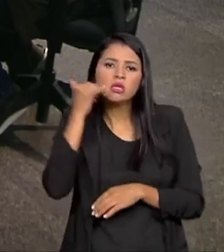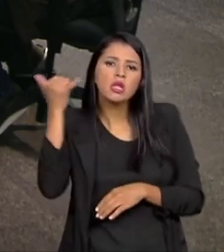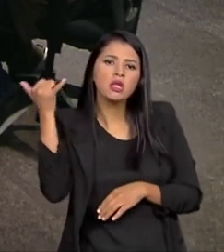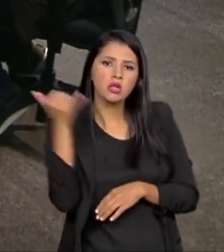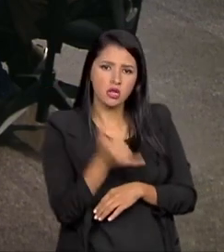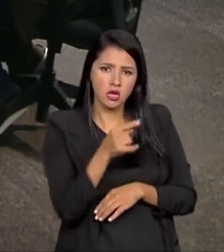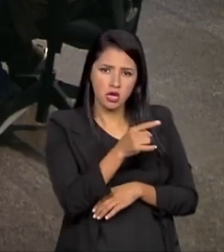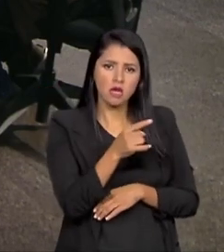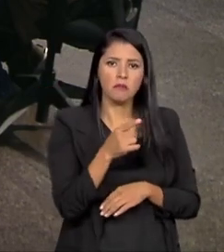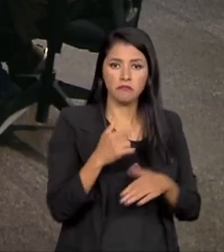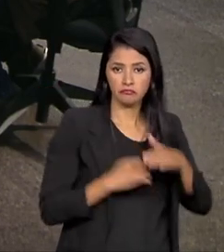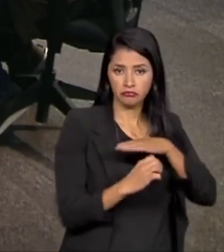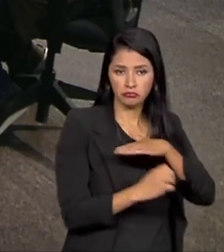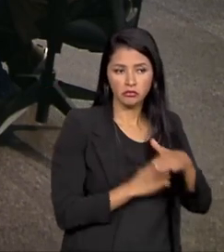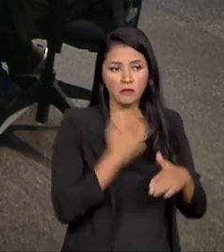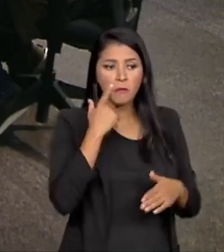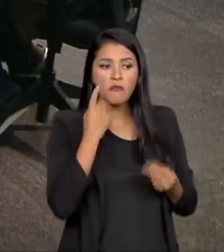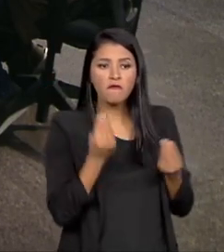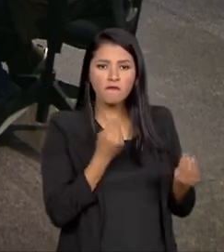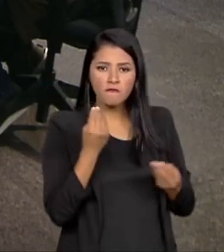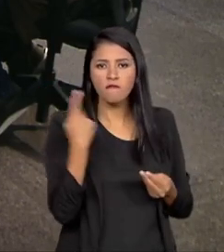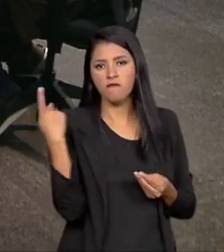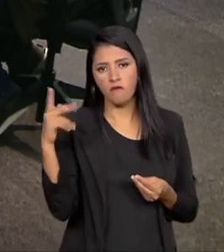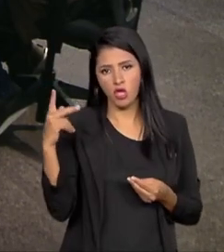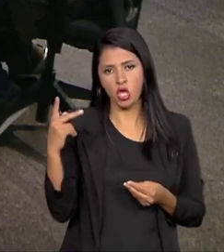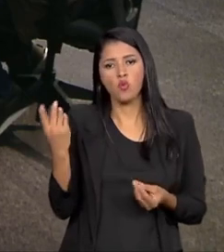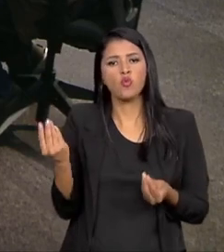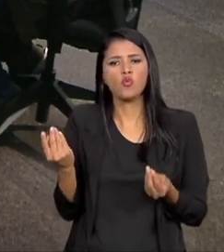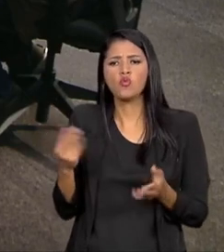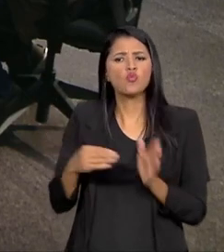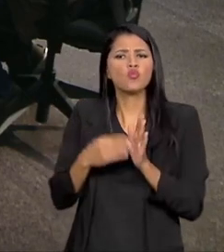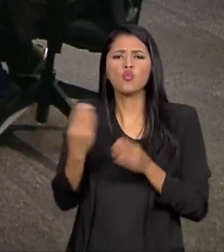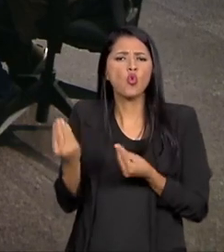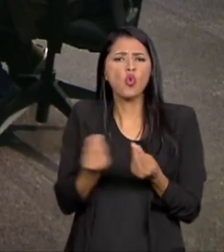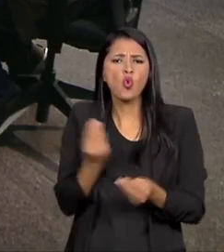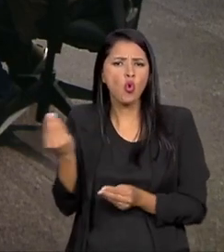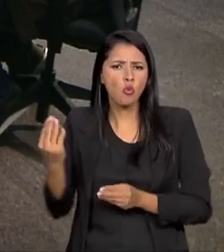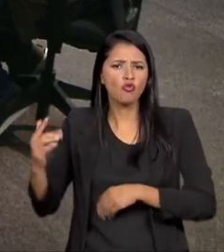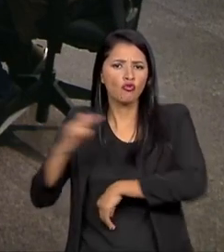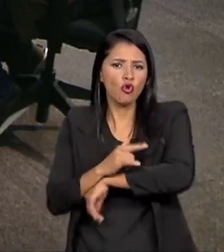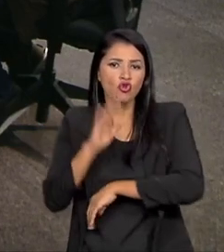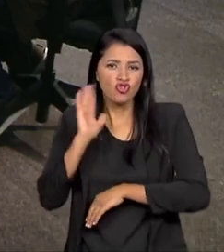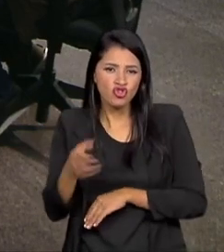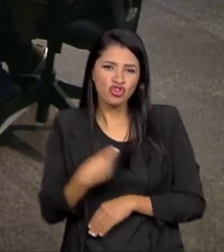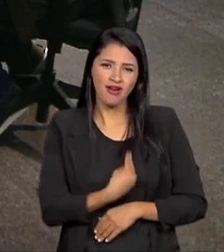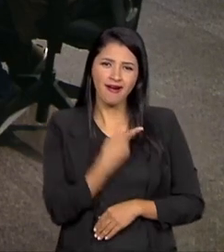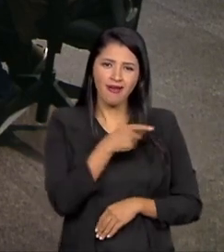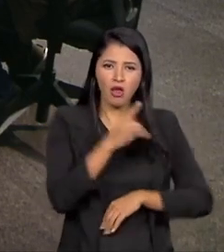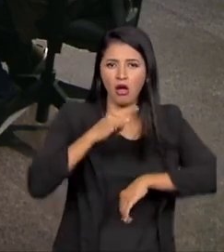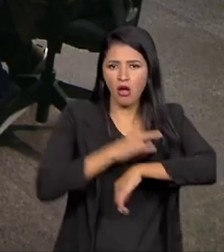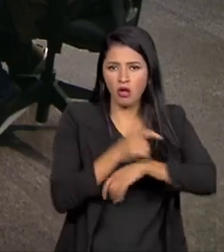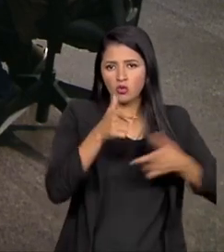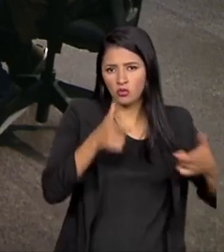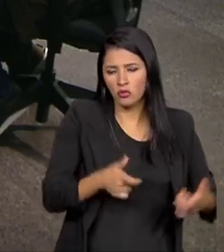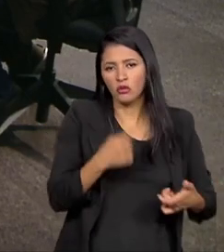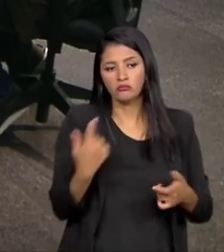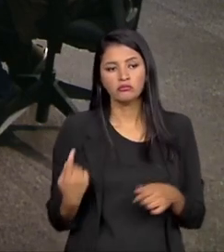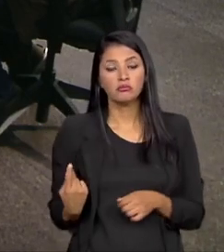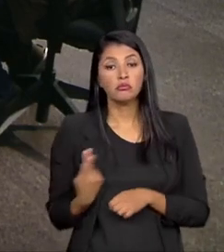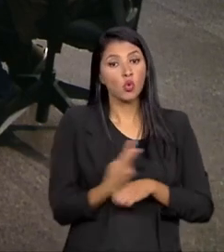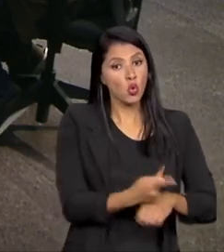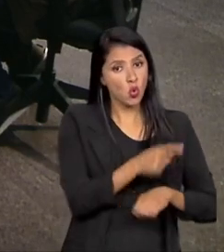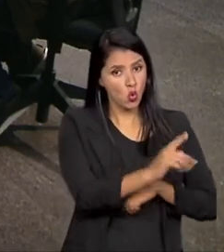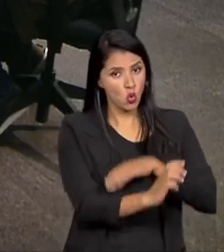em contato com a companhia para verificar a situação do seu voo caso já esteja no aeroporto passageiro deve procurar a companhia aérea